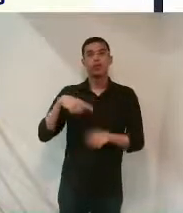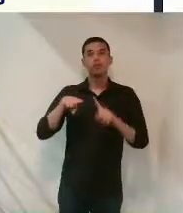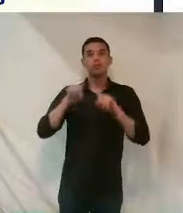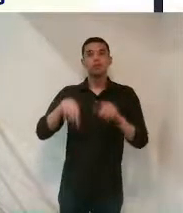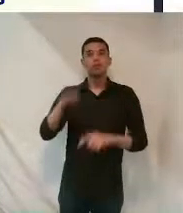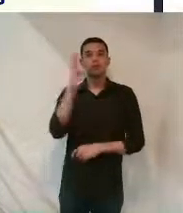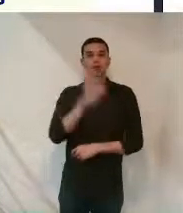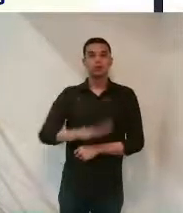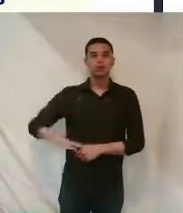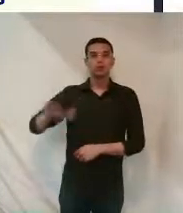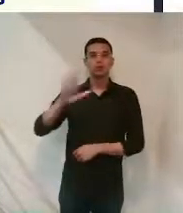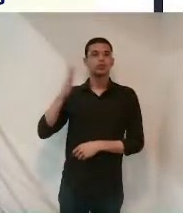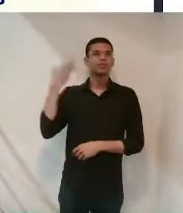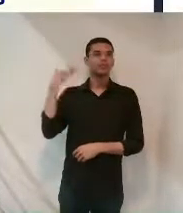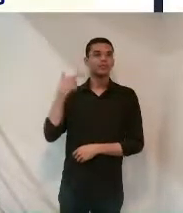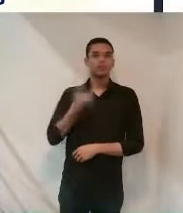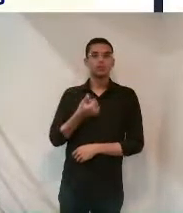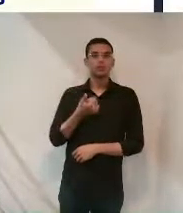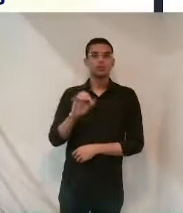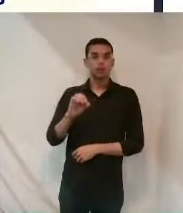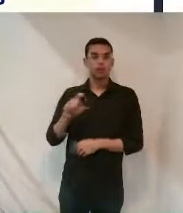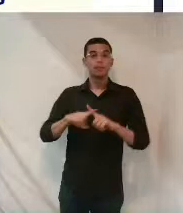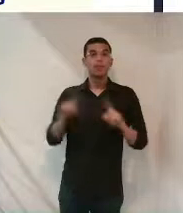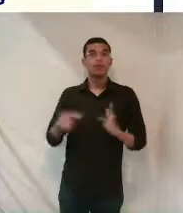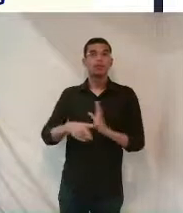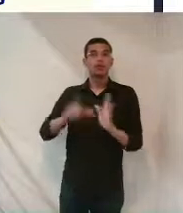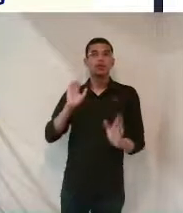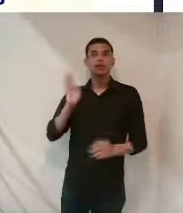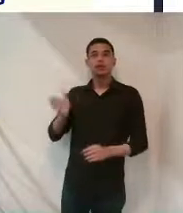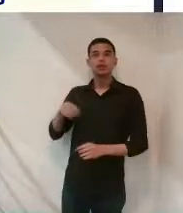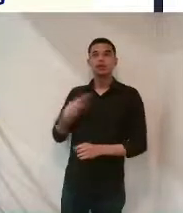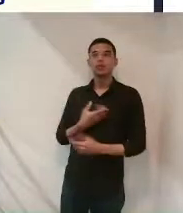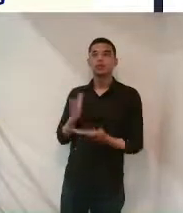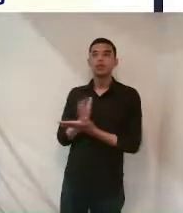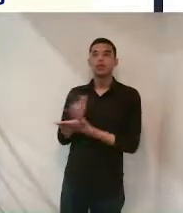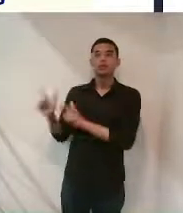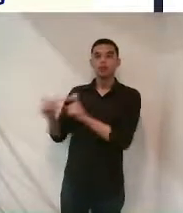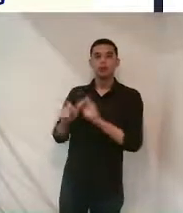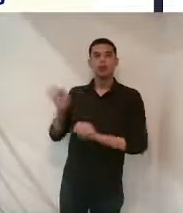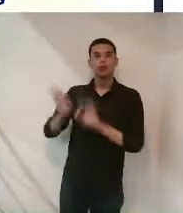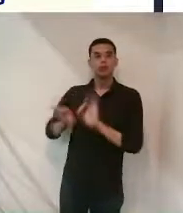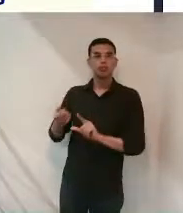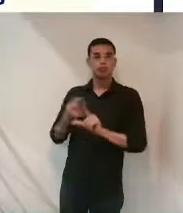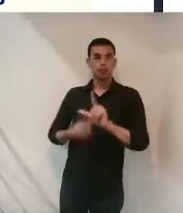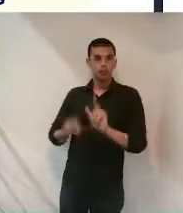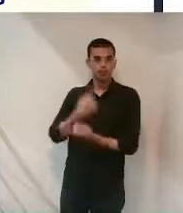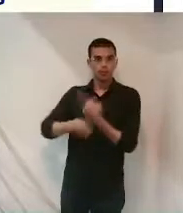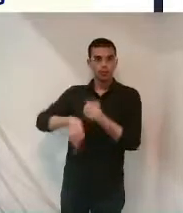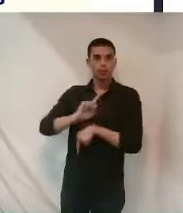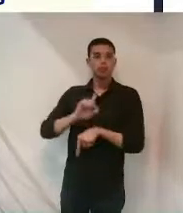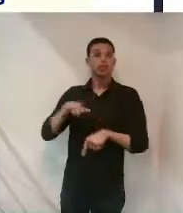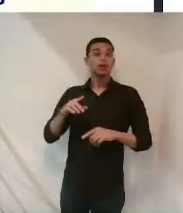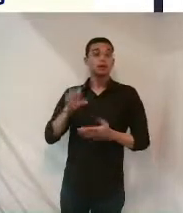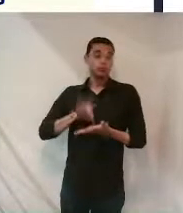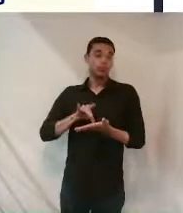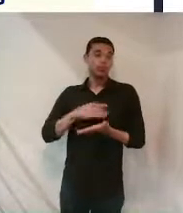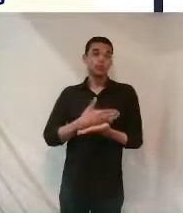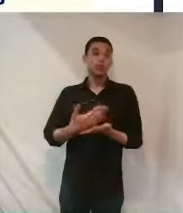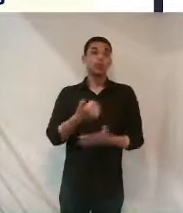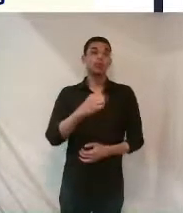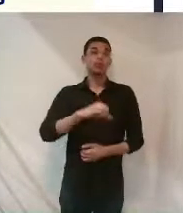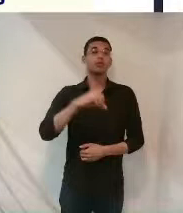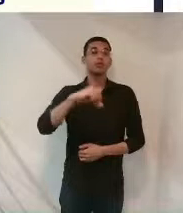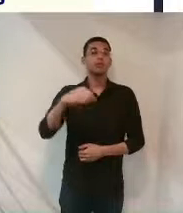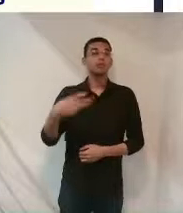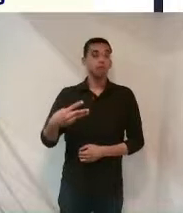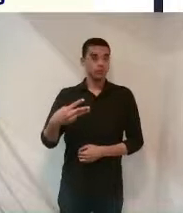gente já fazia logística reversa para alguns setores aqui no Brasil. Então, começou em 93, com a logística reversa de